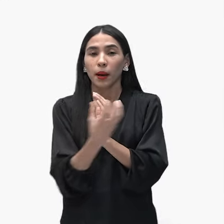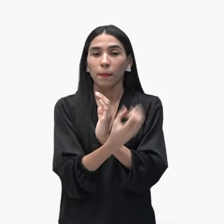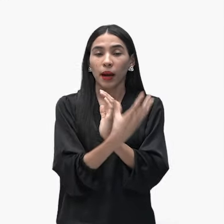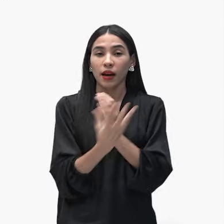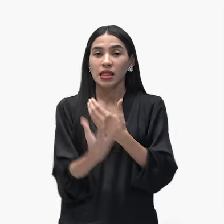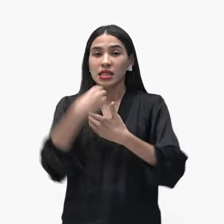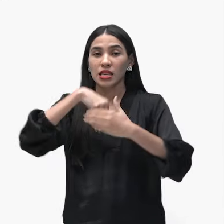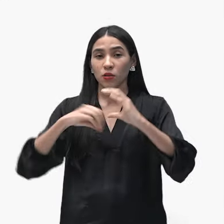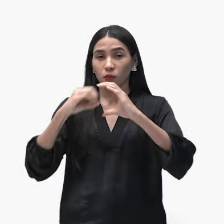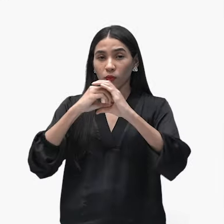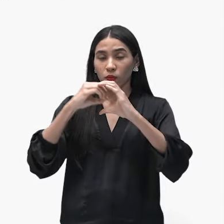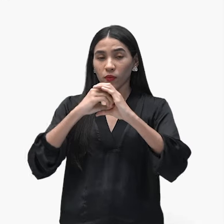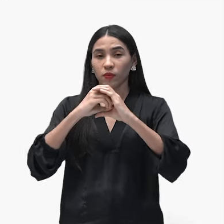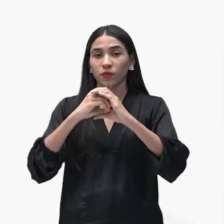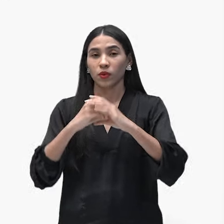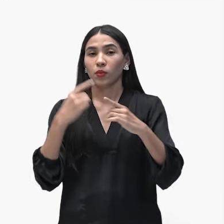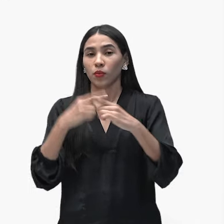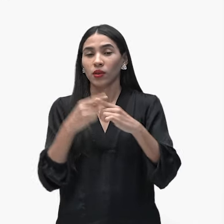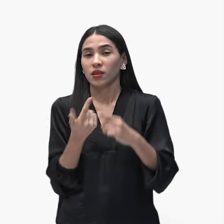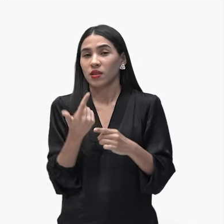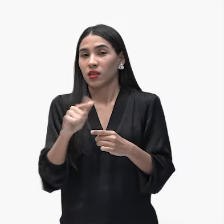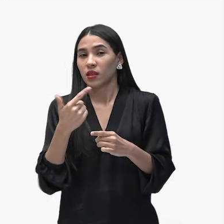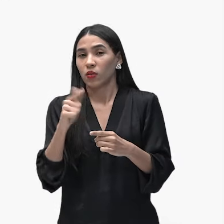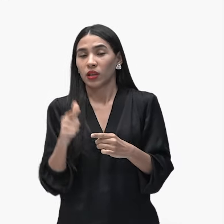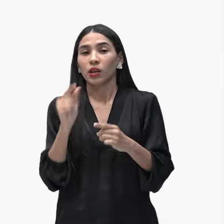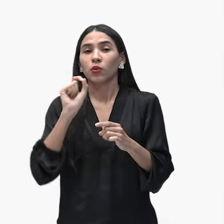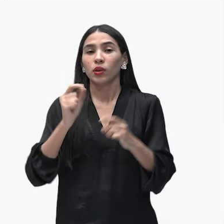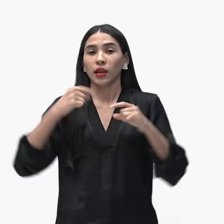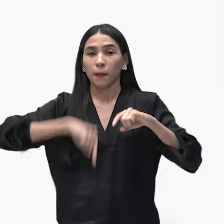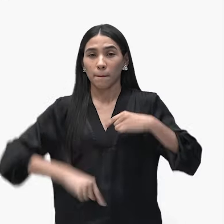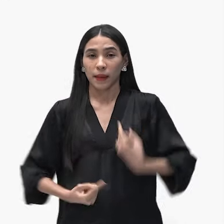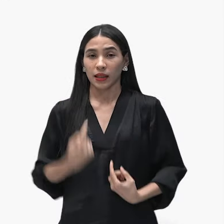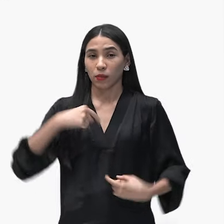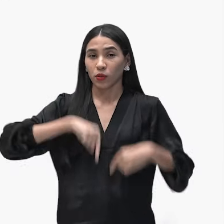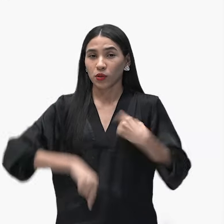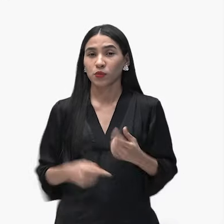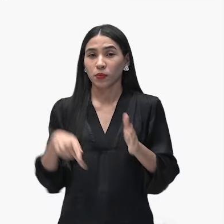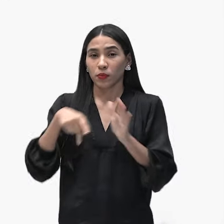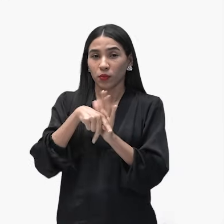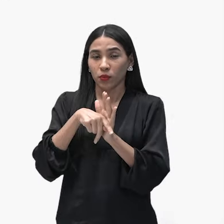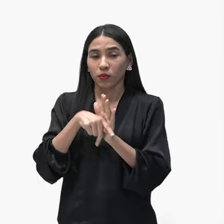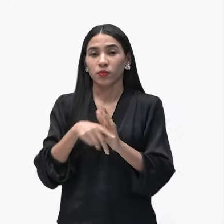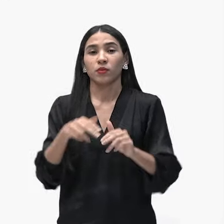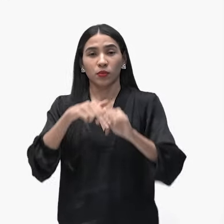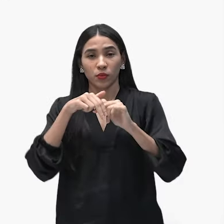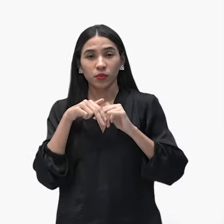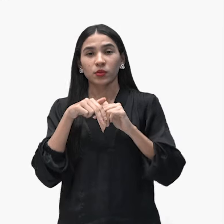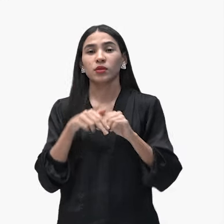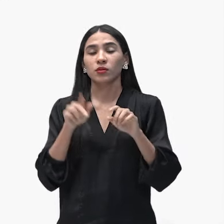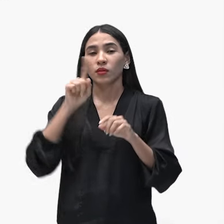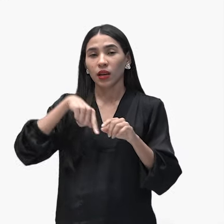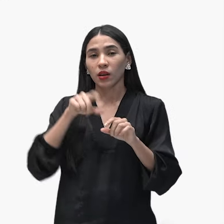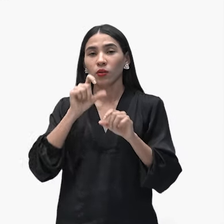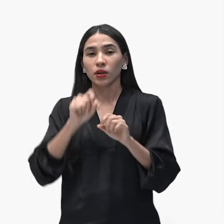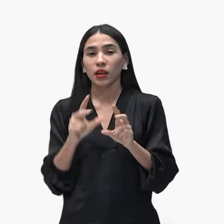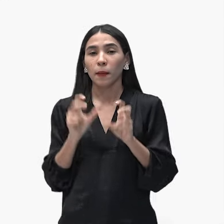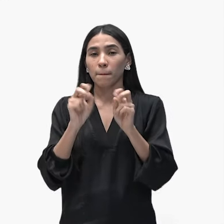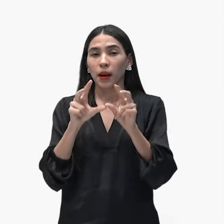vivas, pois eles não possuem metabolismo próprio. E por esse motivo eles são considerados